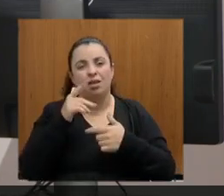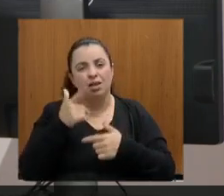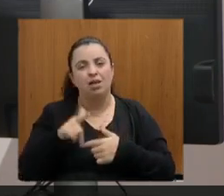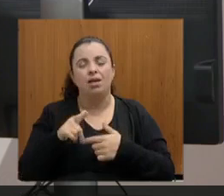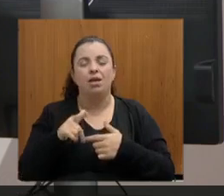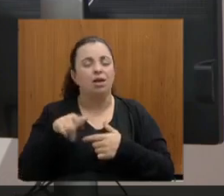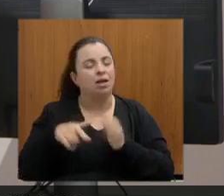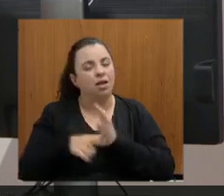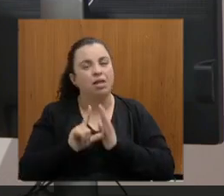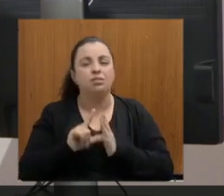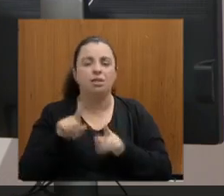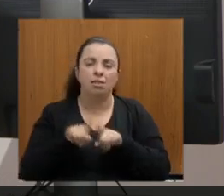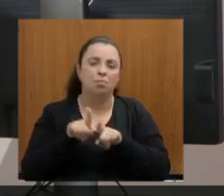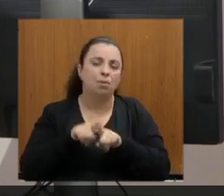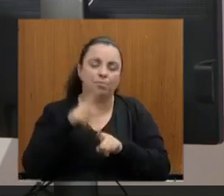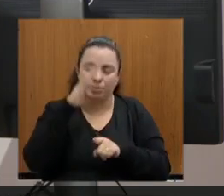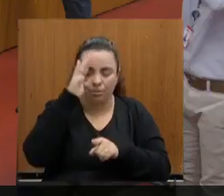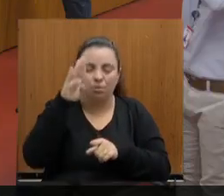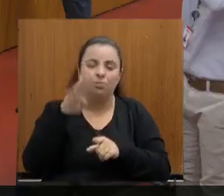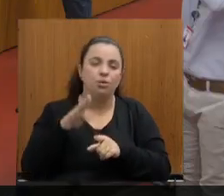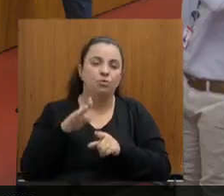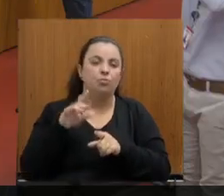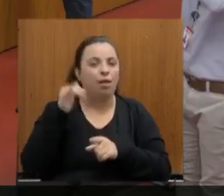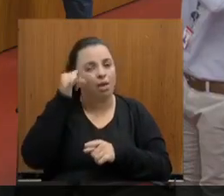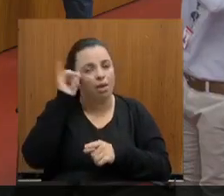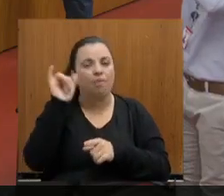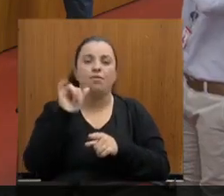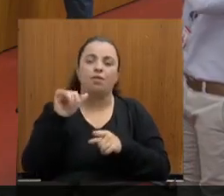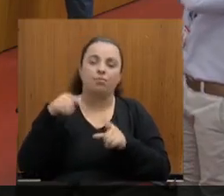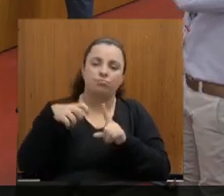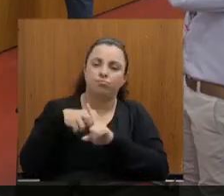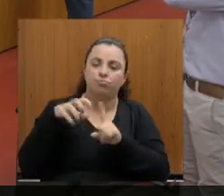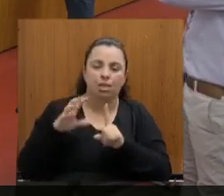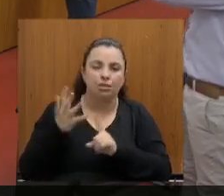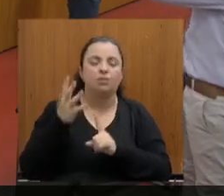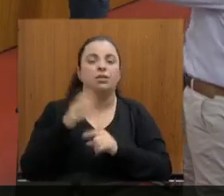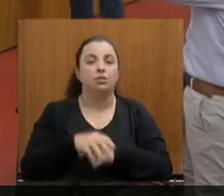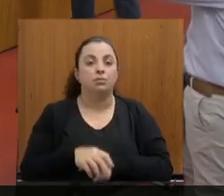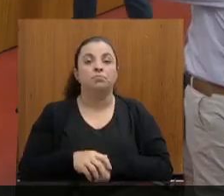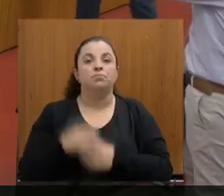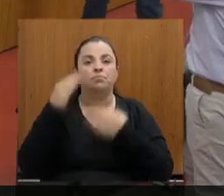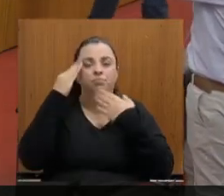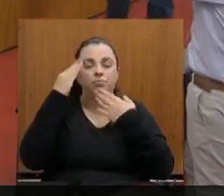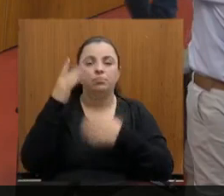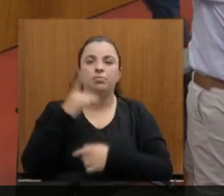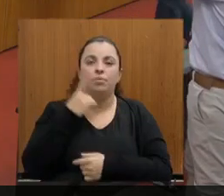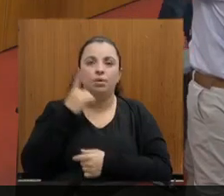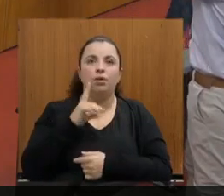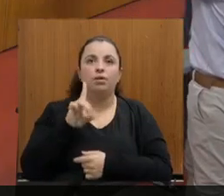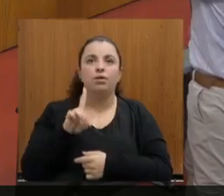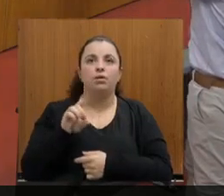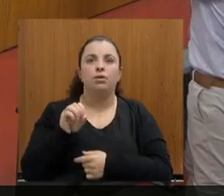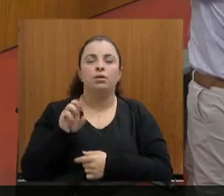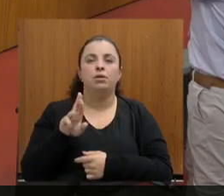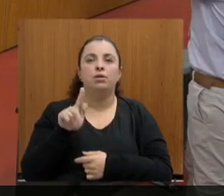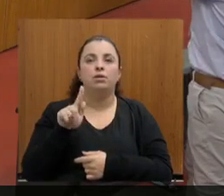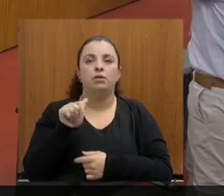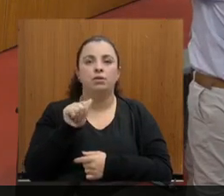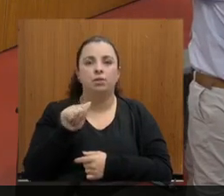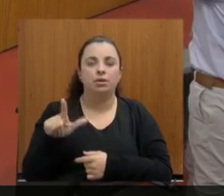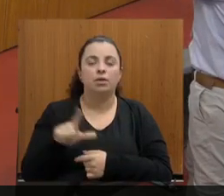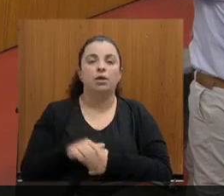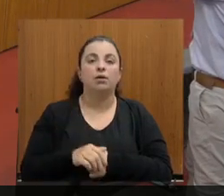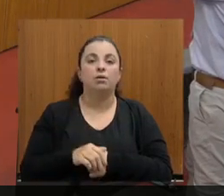dos acidentes só isso obrigado seu presente agradecendo os deputados do cão Andrada ao presidente